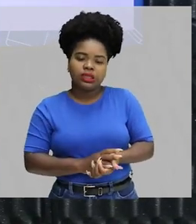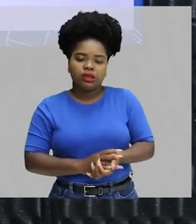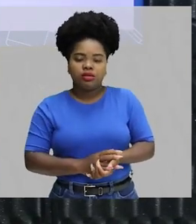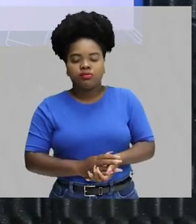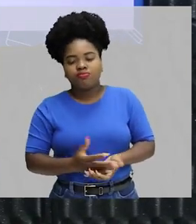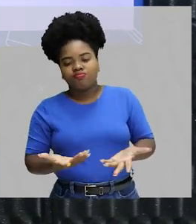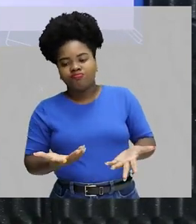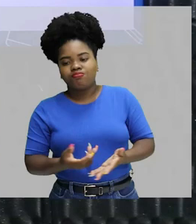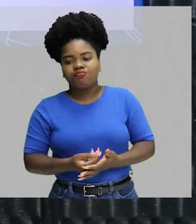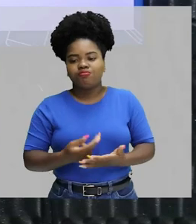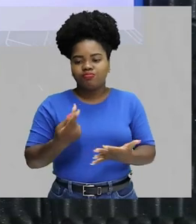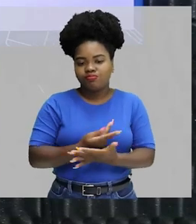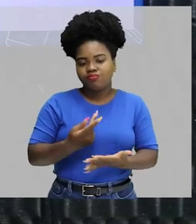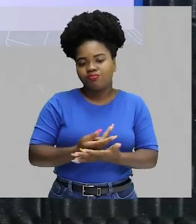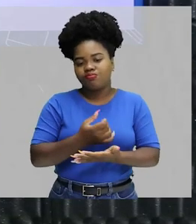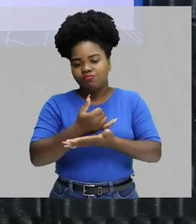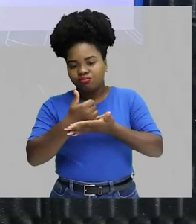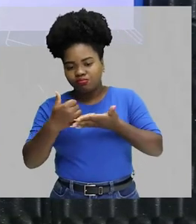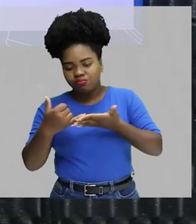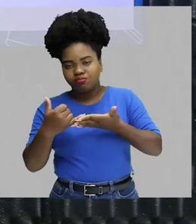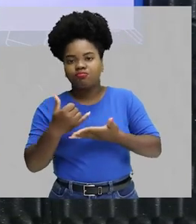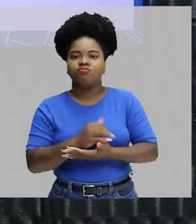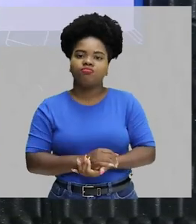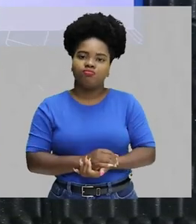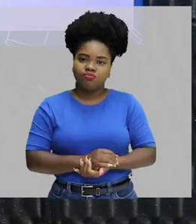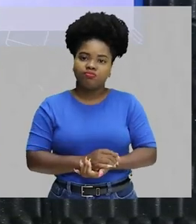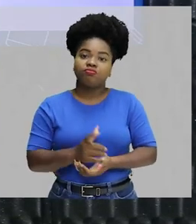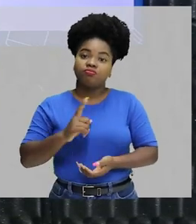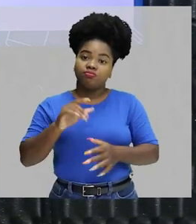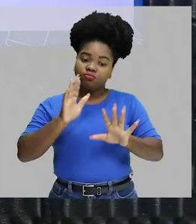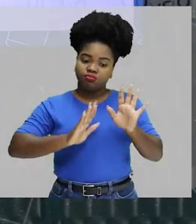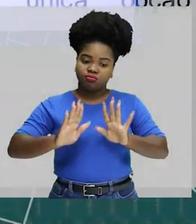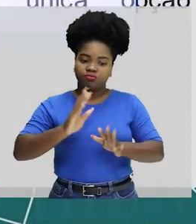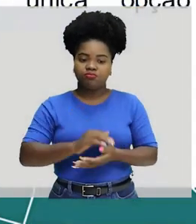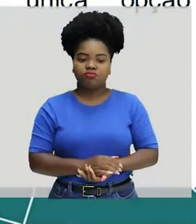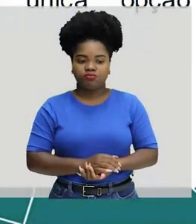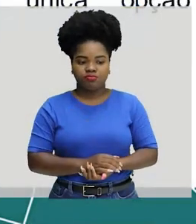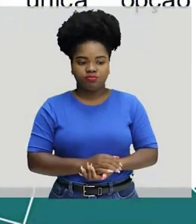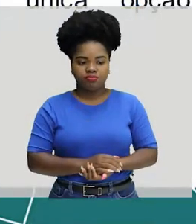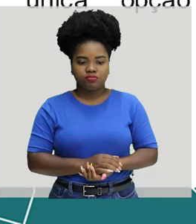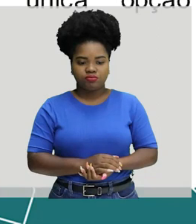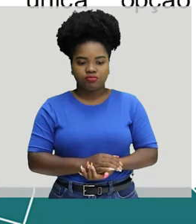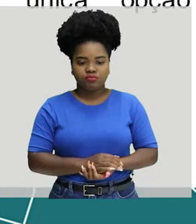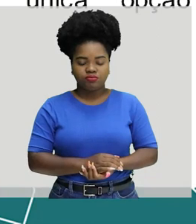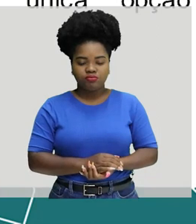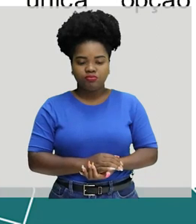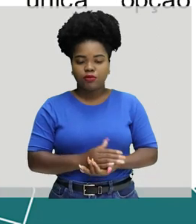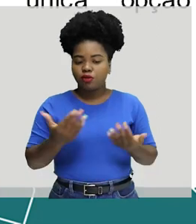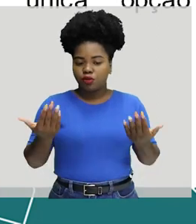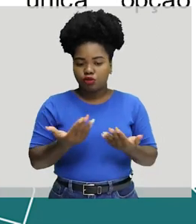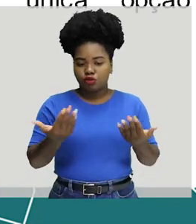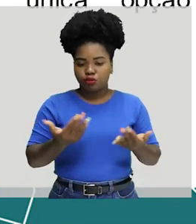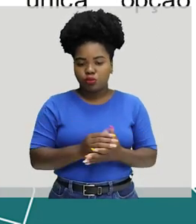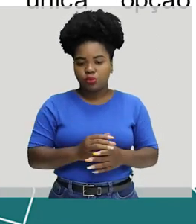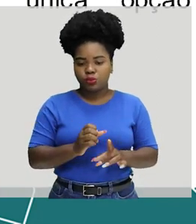maioria das vezes um caminho sem volta Então temos que tomar cuidado então atualmente na